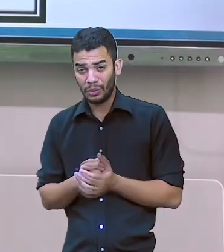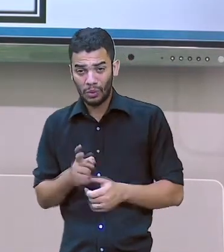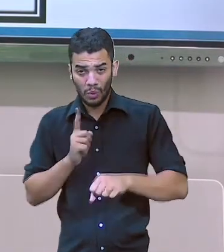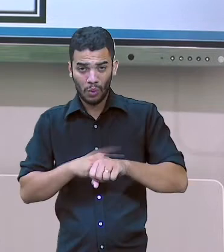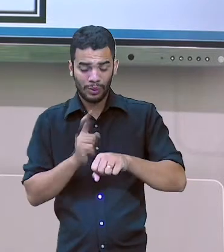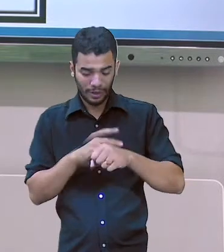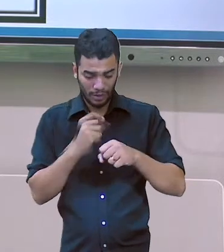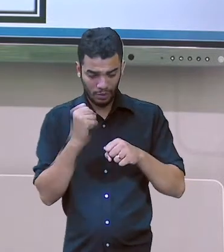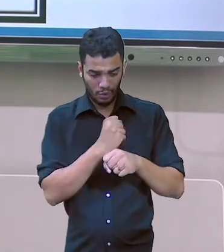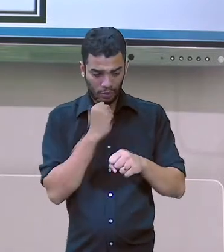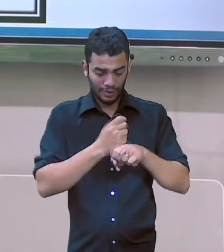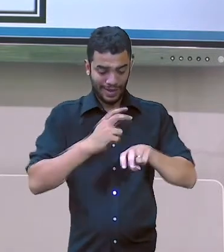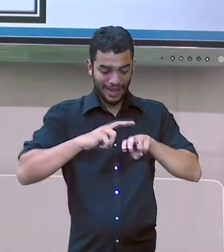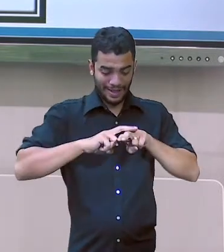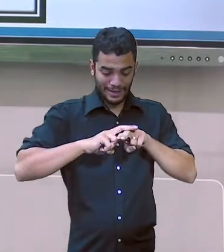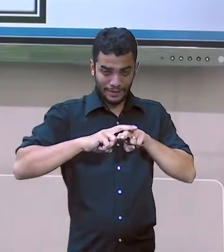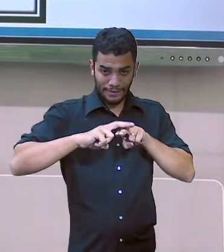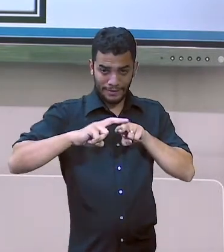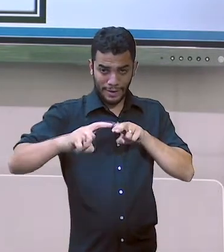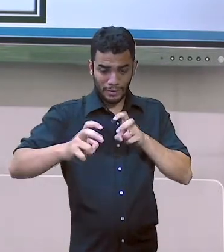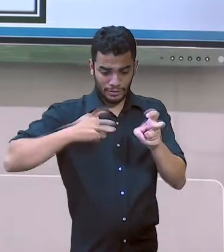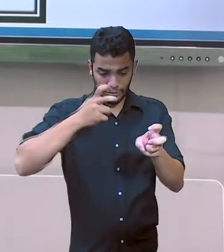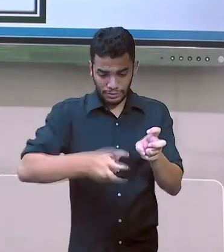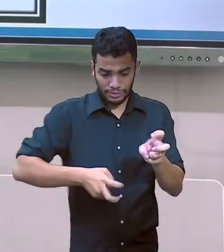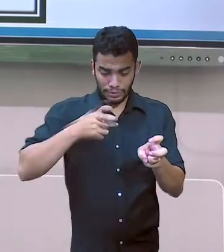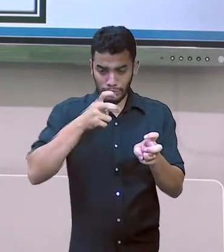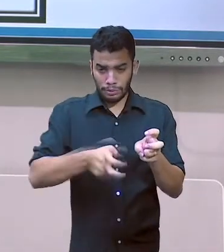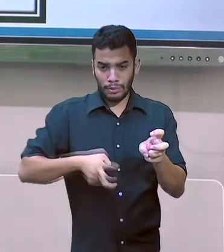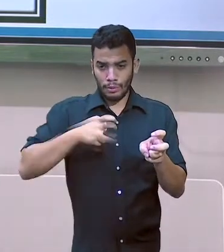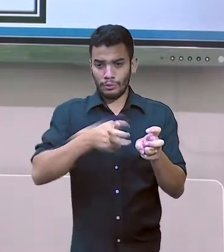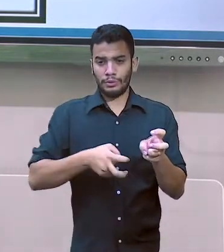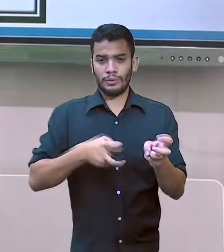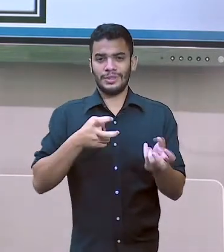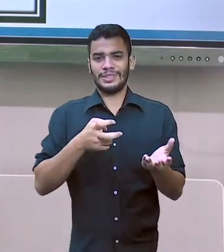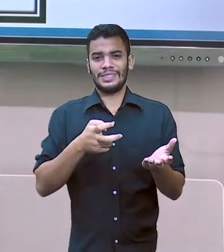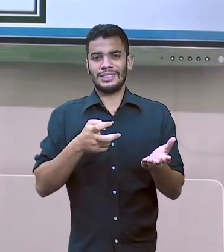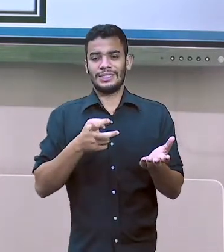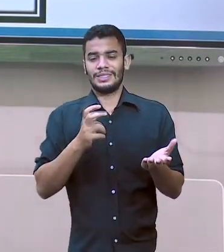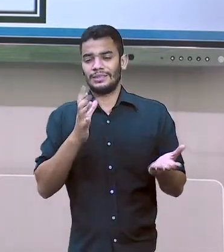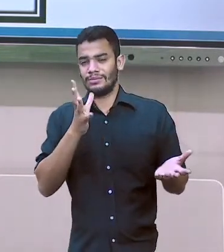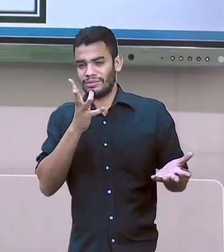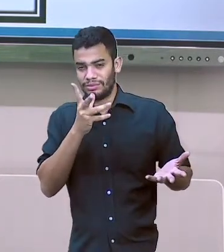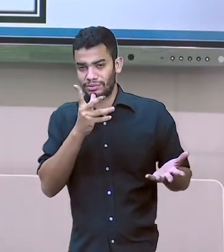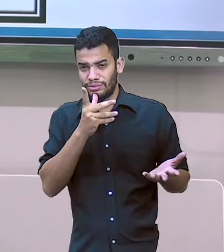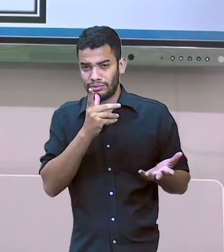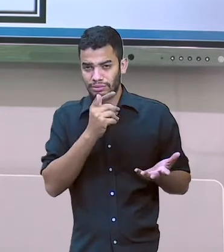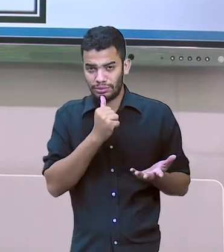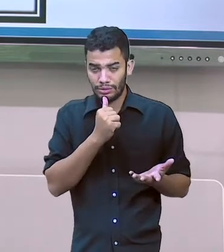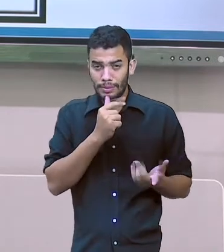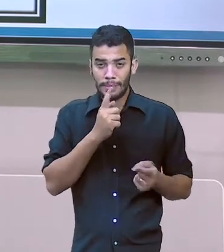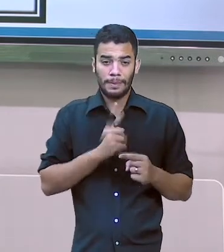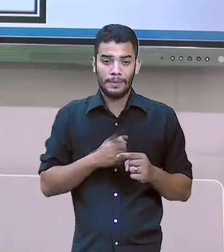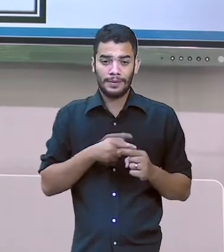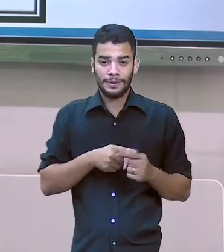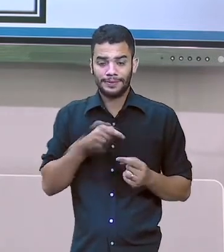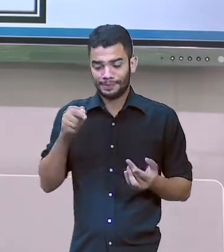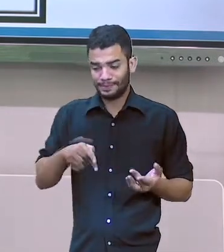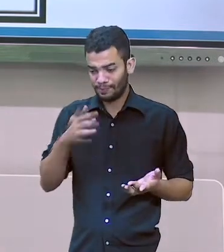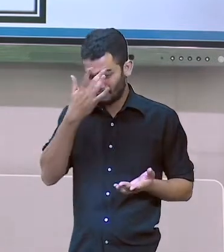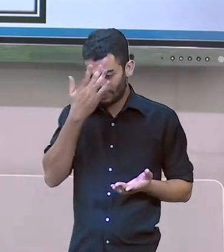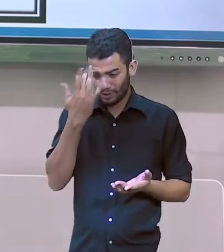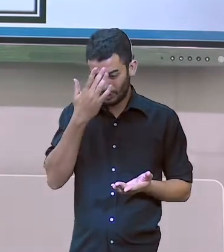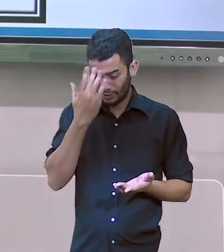demoraram. Foi custoso convencer esse investidor brasileiro